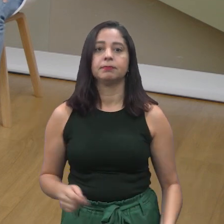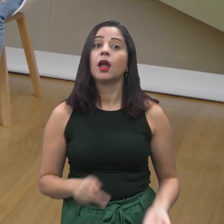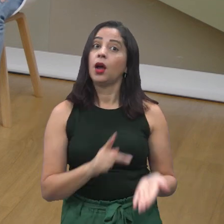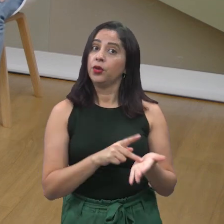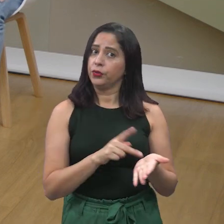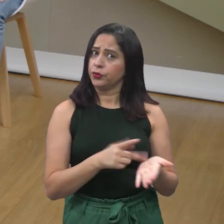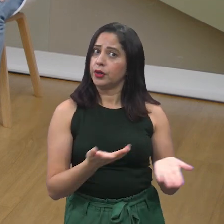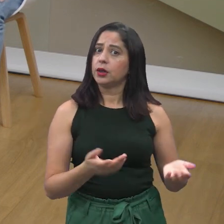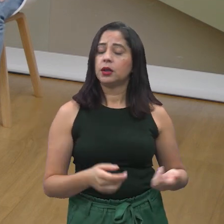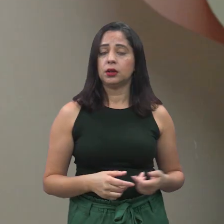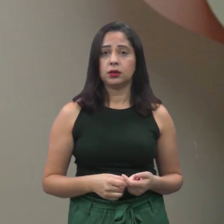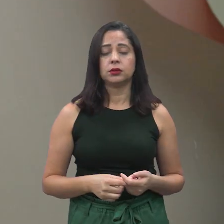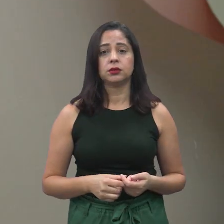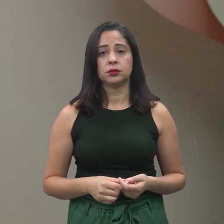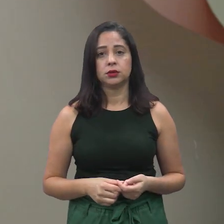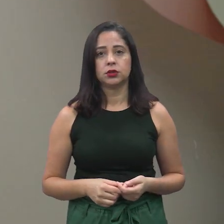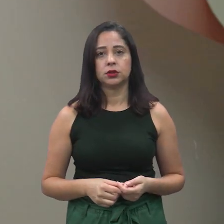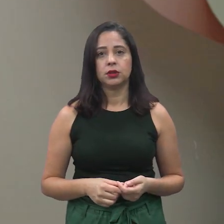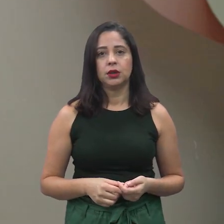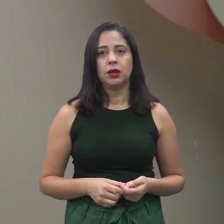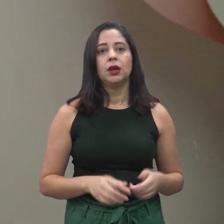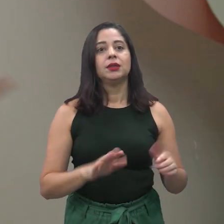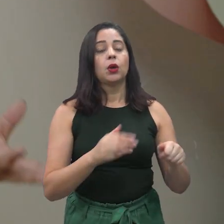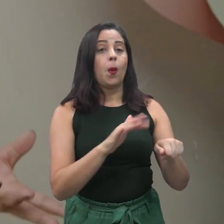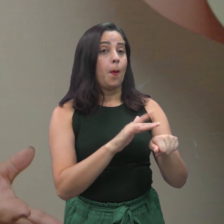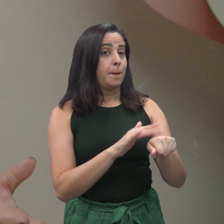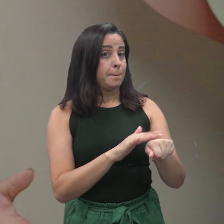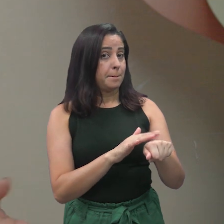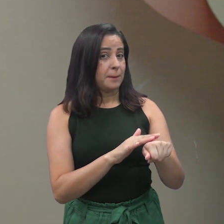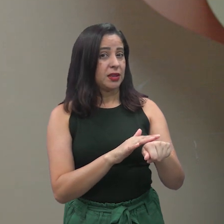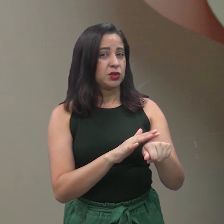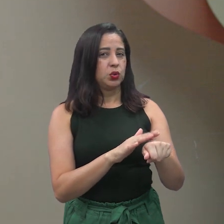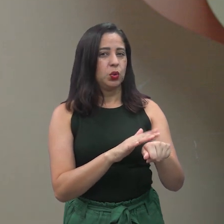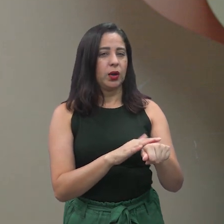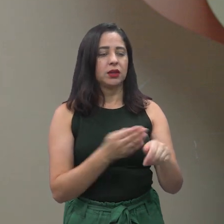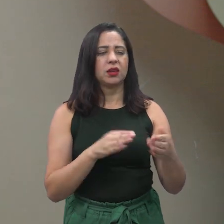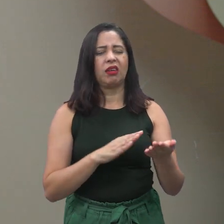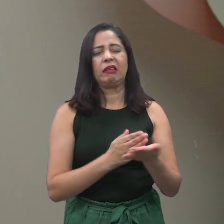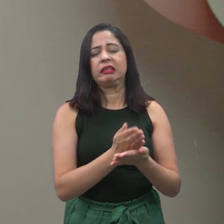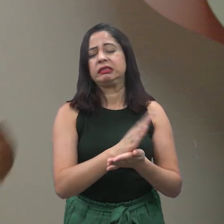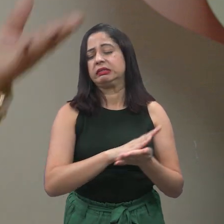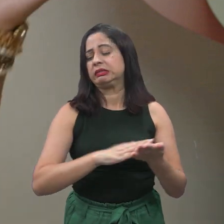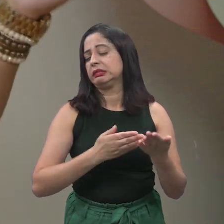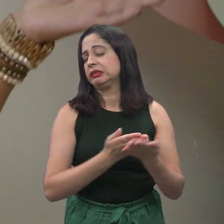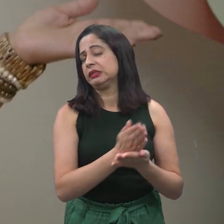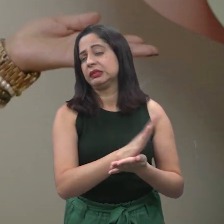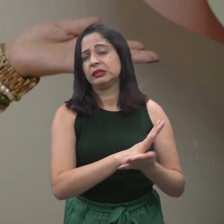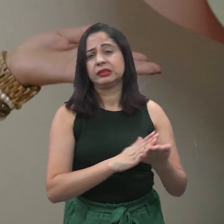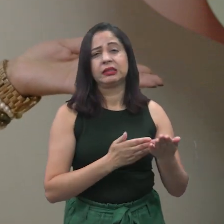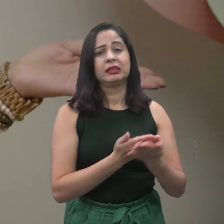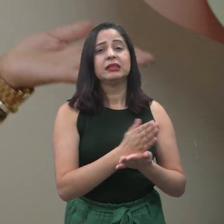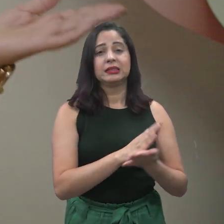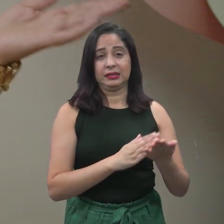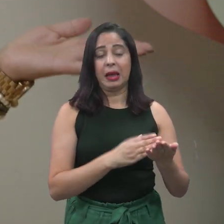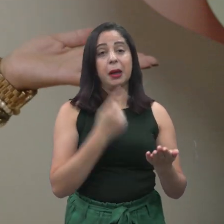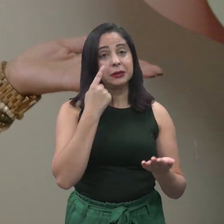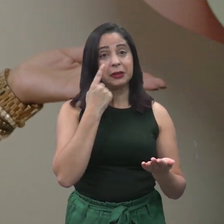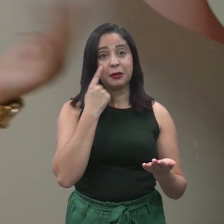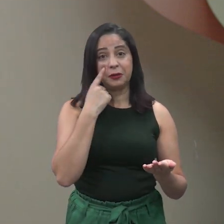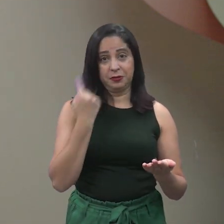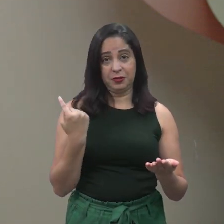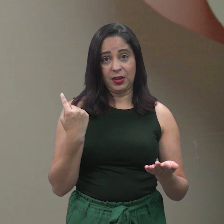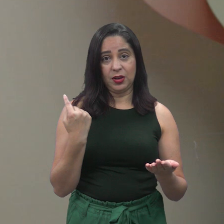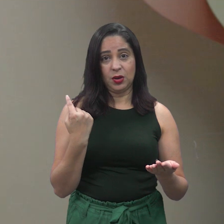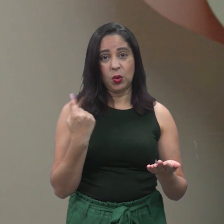É verdade, doutor. E olha só, uma das doenças respiratórias também que incomoda bastante, inclusive nossa personagem, né, a pequena